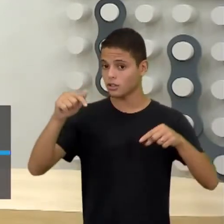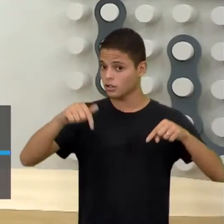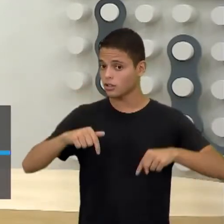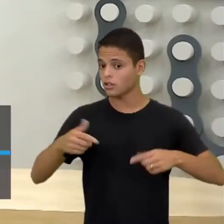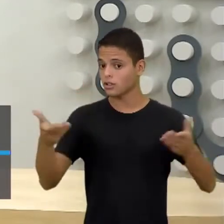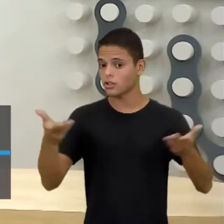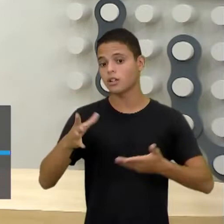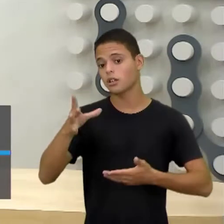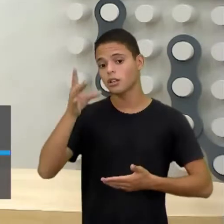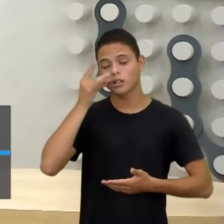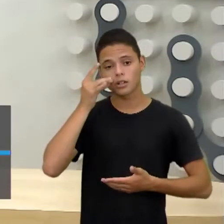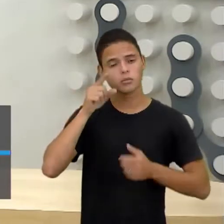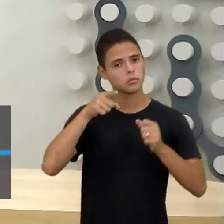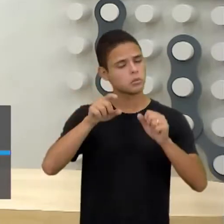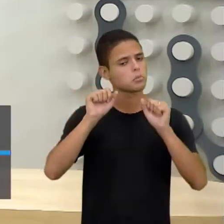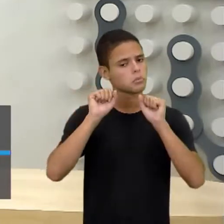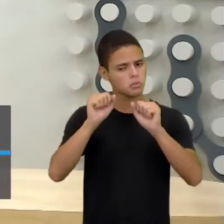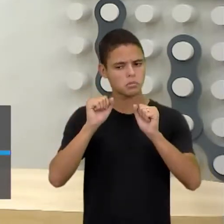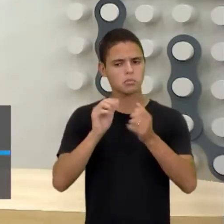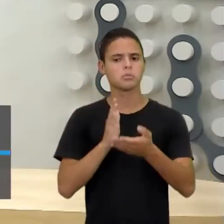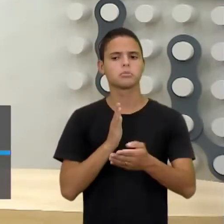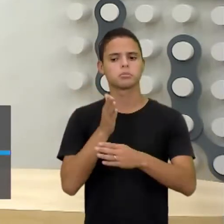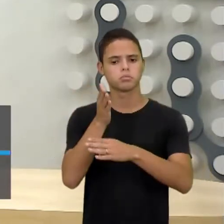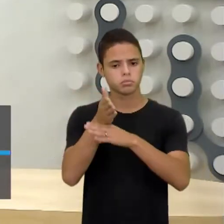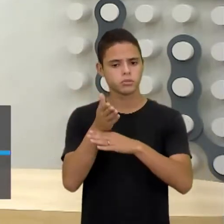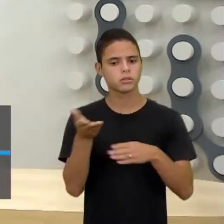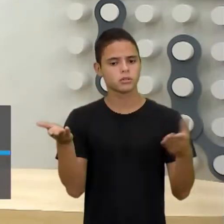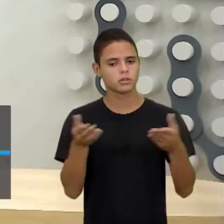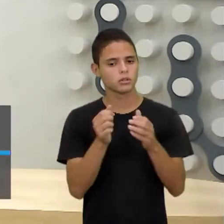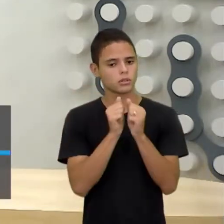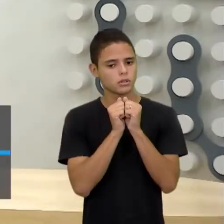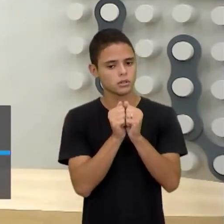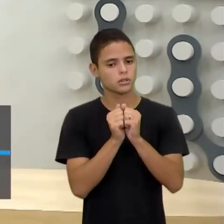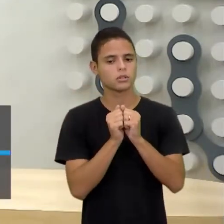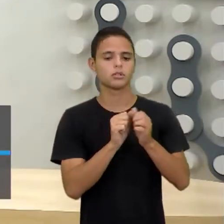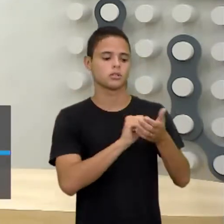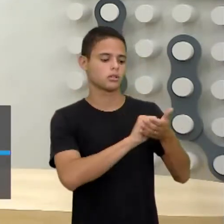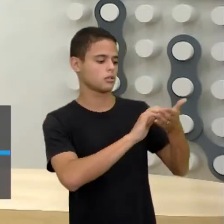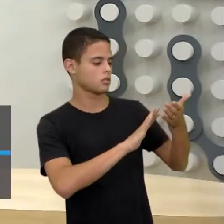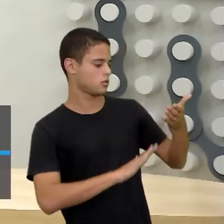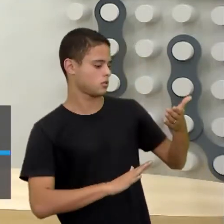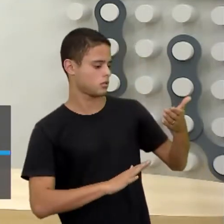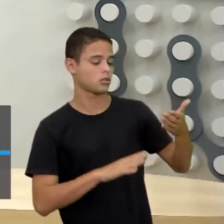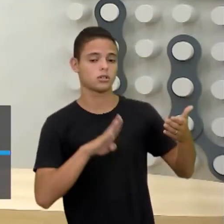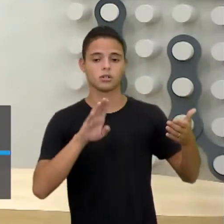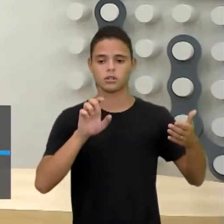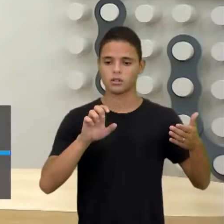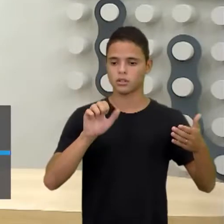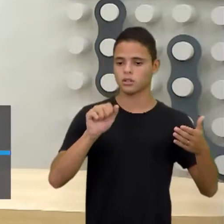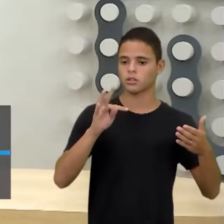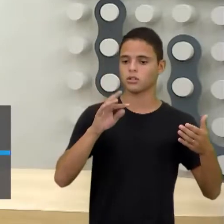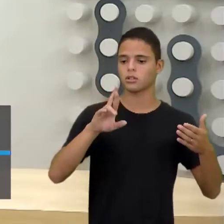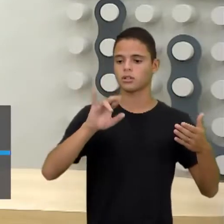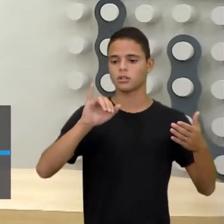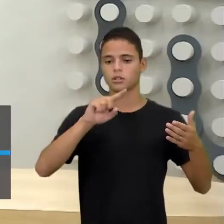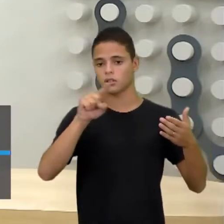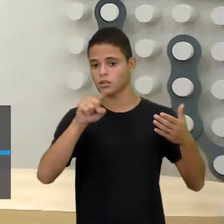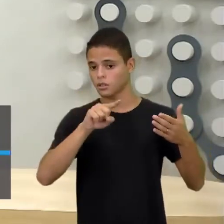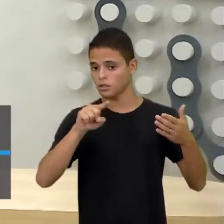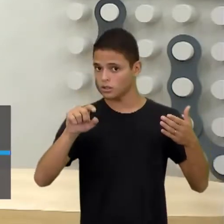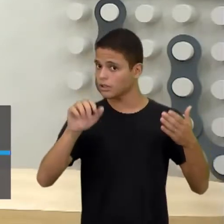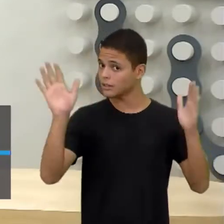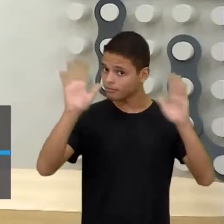ao vivaço. Você pode participar conosco aqui no chat, eu estou aqui acompanhando, estou sozinho, mas olha só, a Beatriz falou olá. Olá, Beatriz, tudo bem com você?